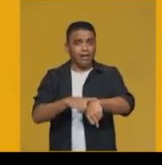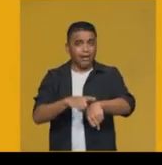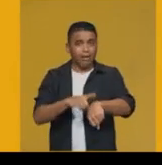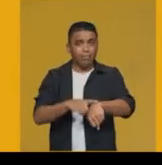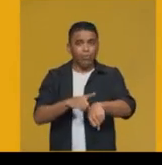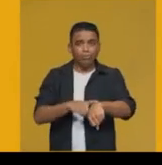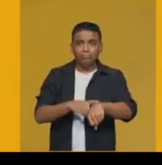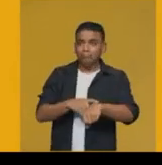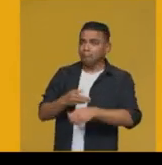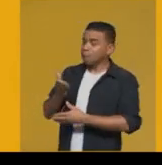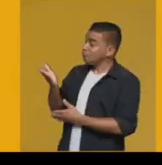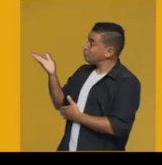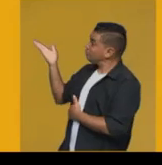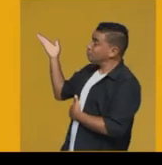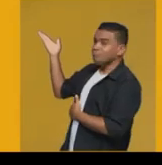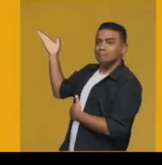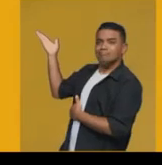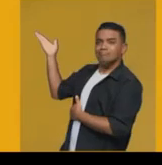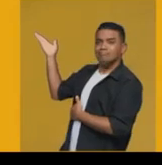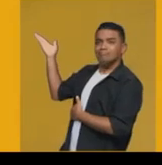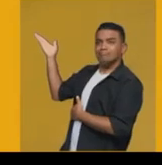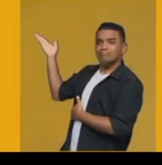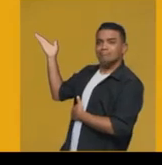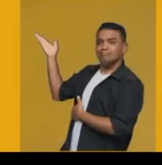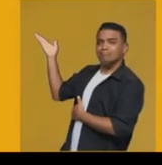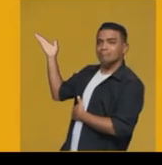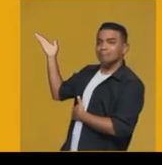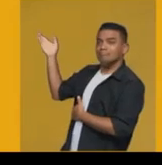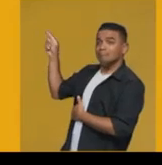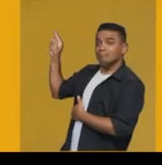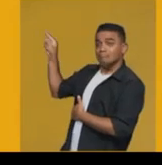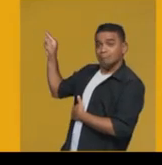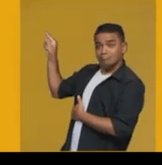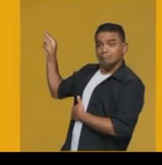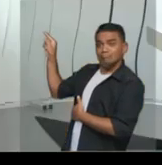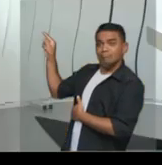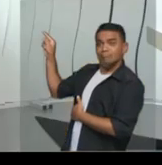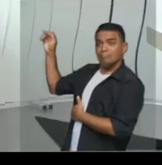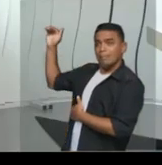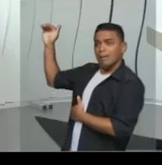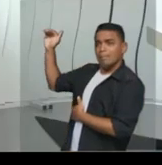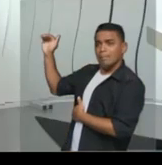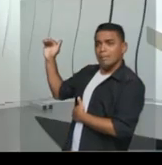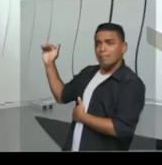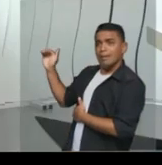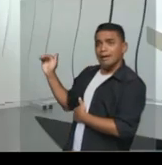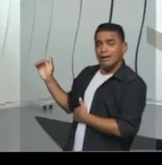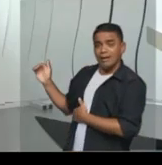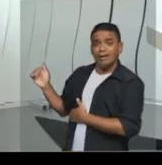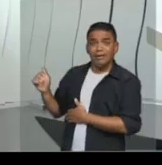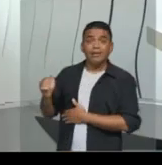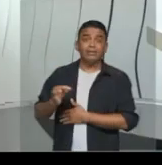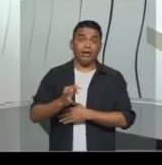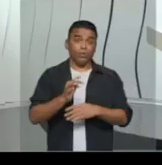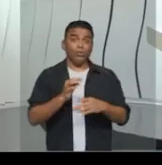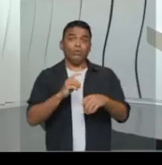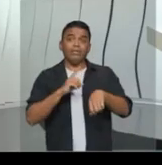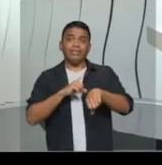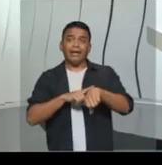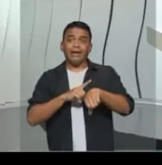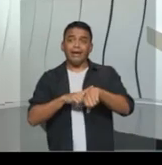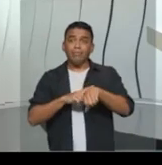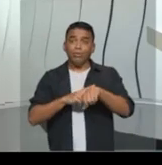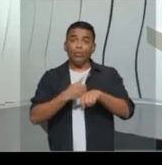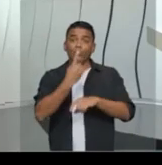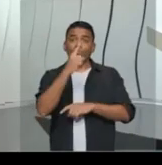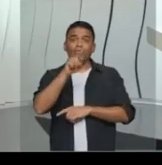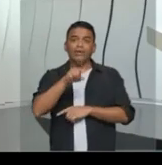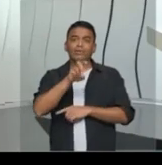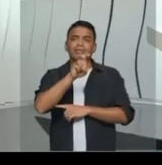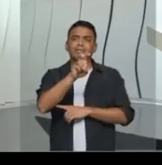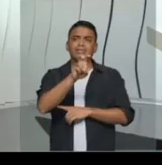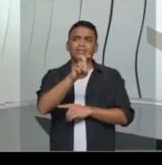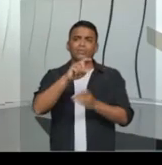dividindo e substituí aqueles valores anteriores, sendo o valor da distância 1,5 vezes